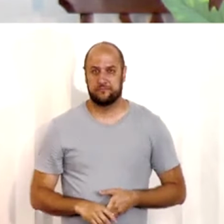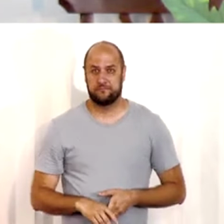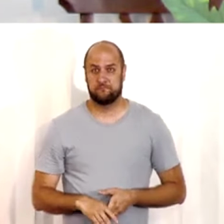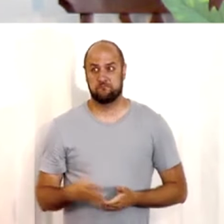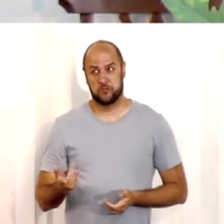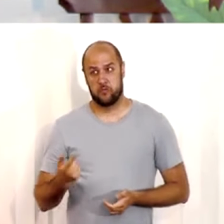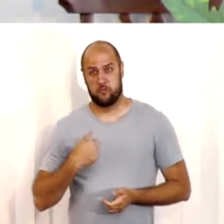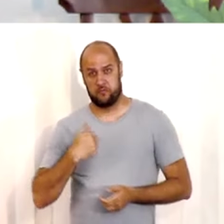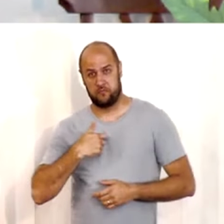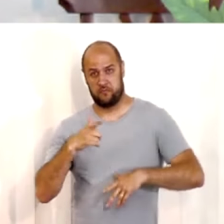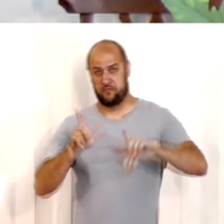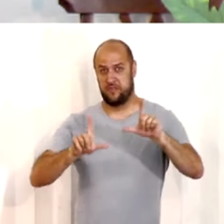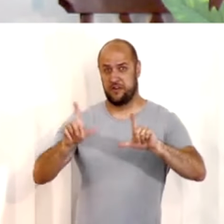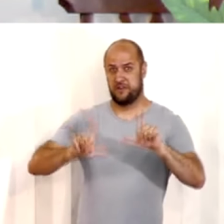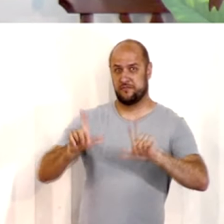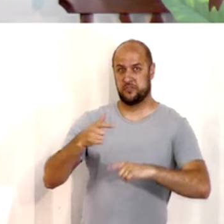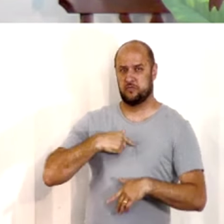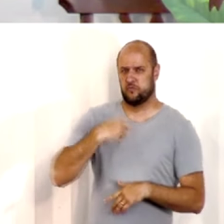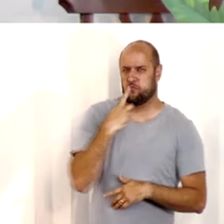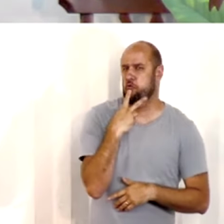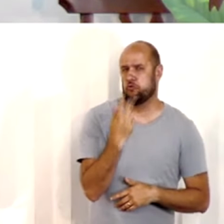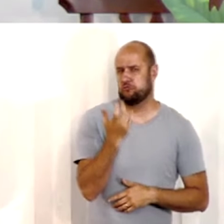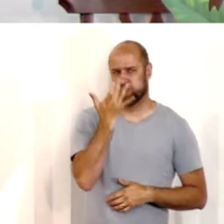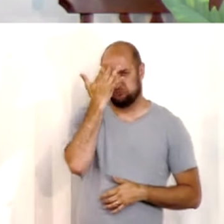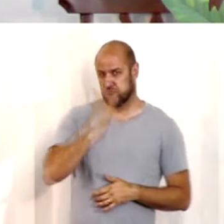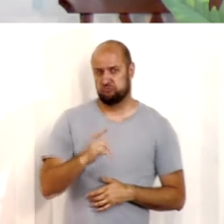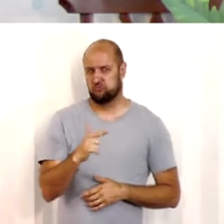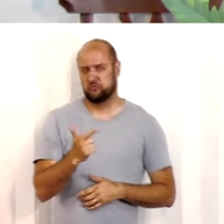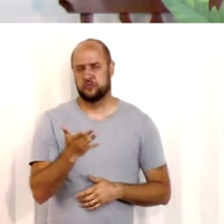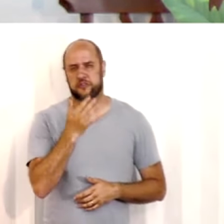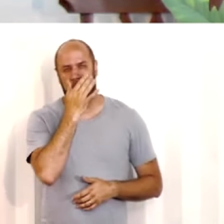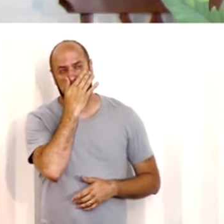Da TV Telefunken, preto e branco.